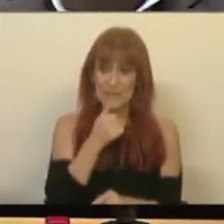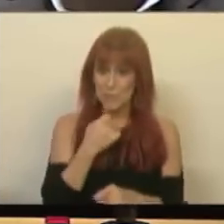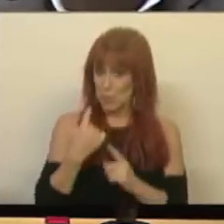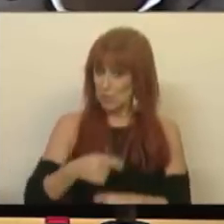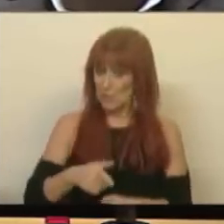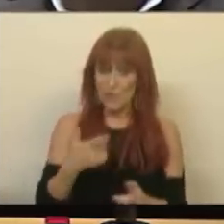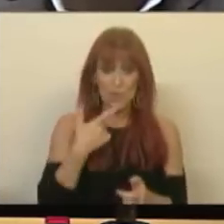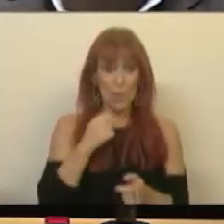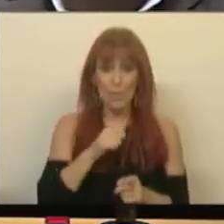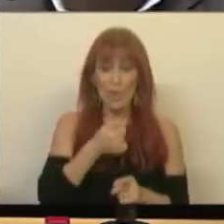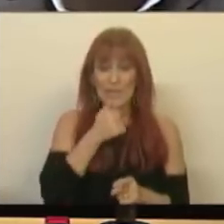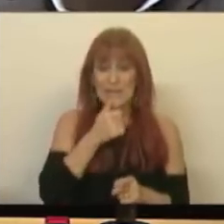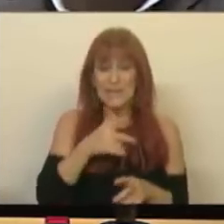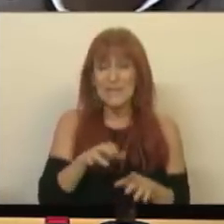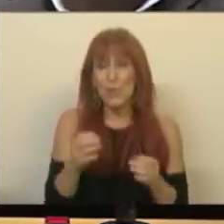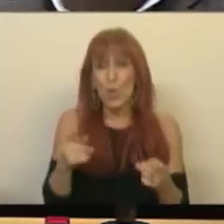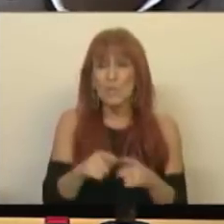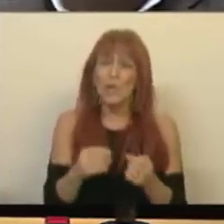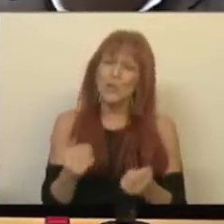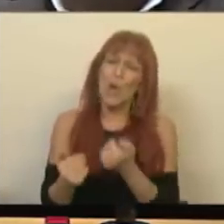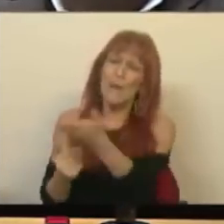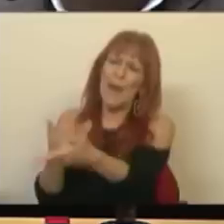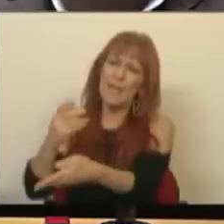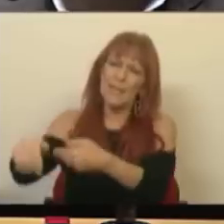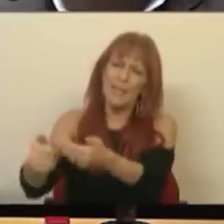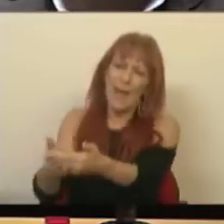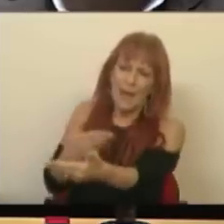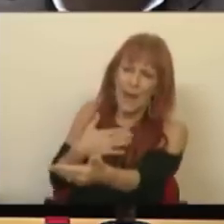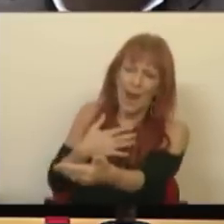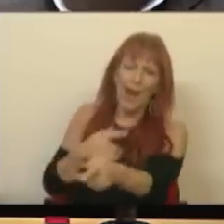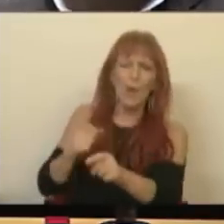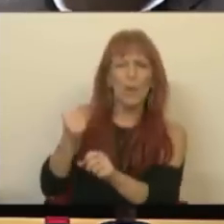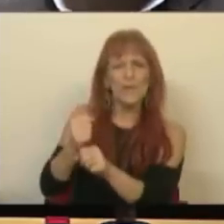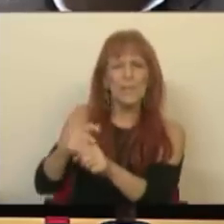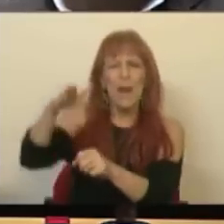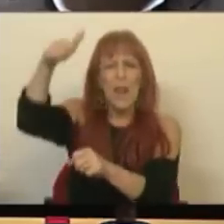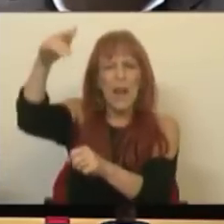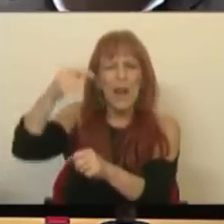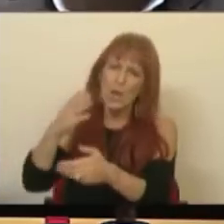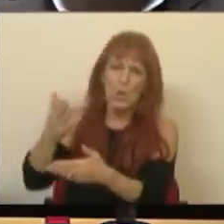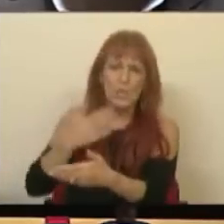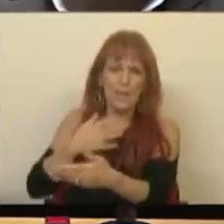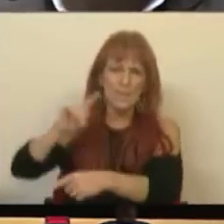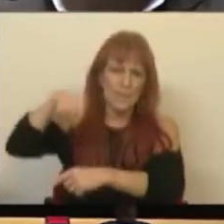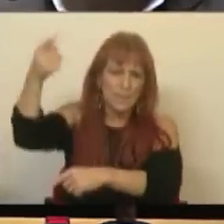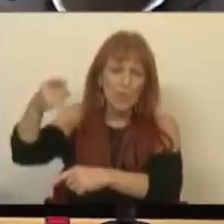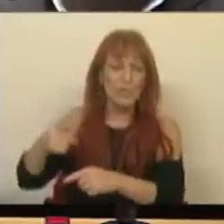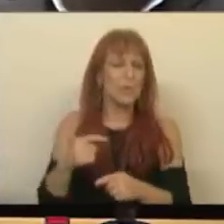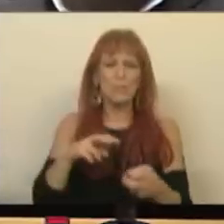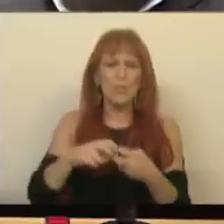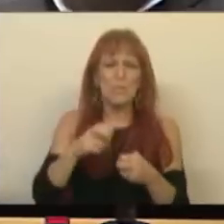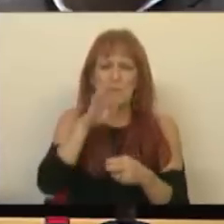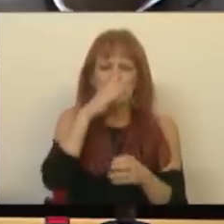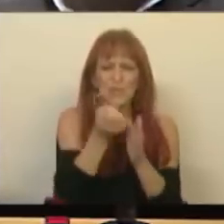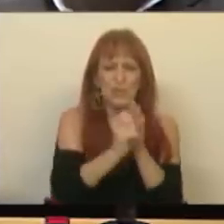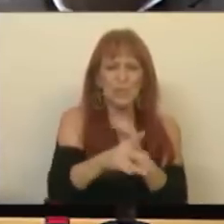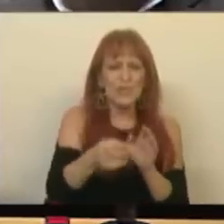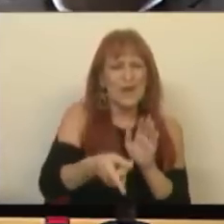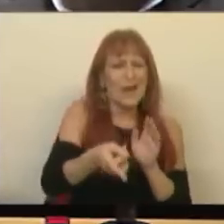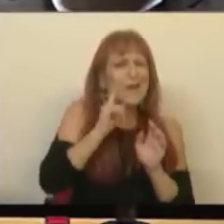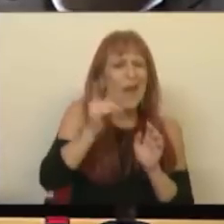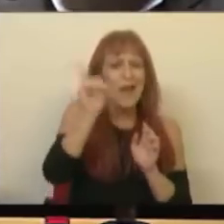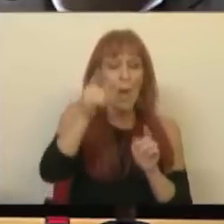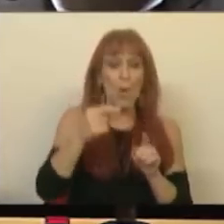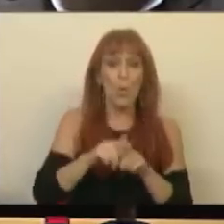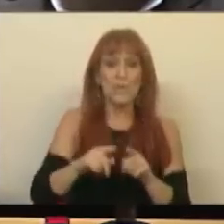não se toma decisões com toma lá dá cá depois com um emprego alguns e o problema não é saber se o despacho é legal o problema